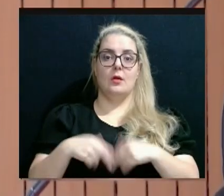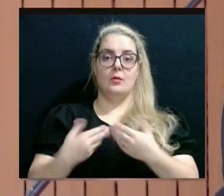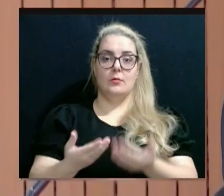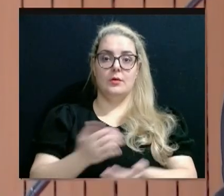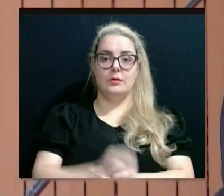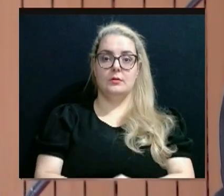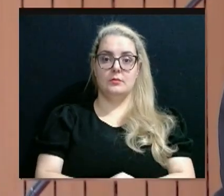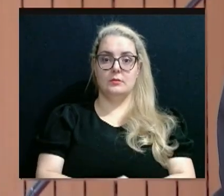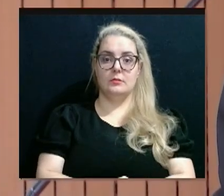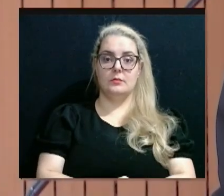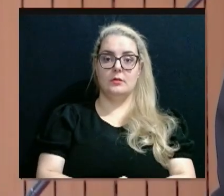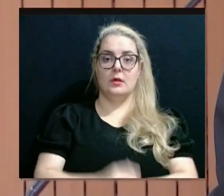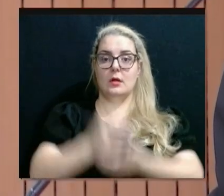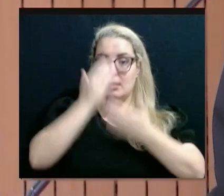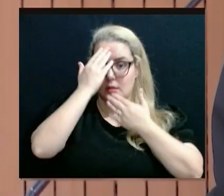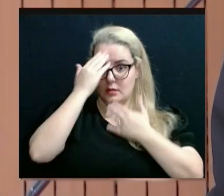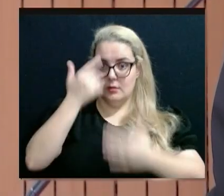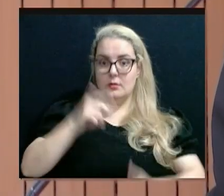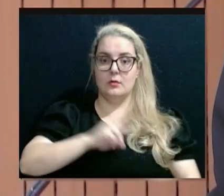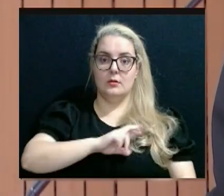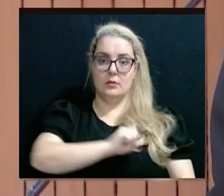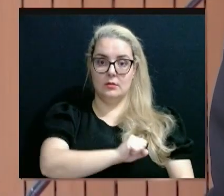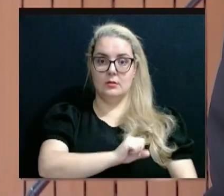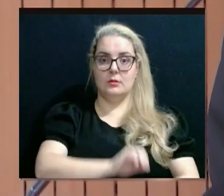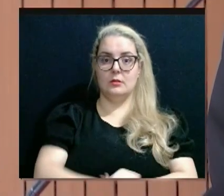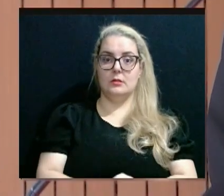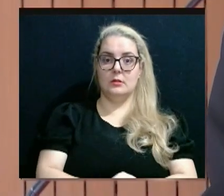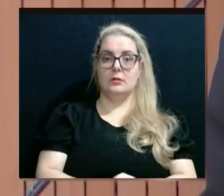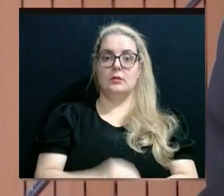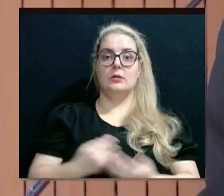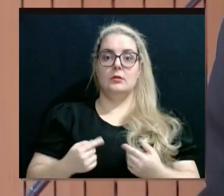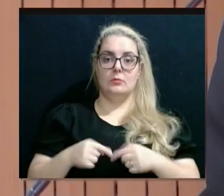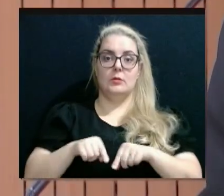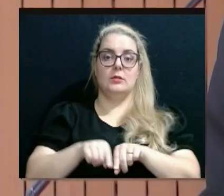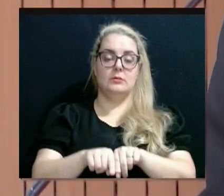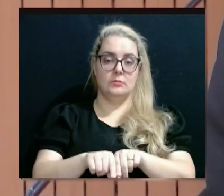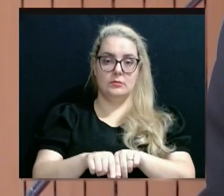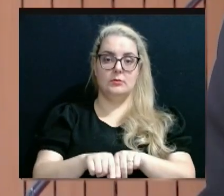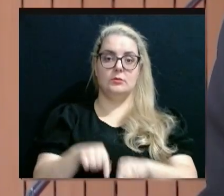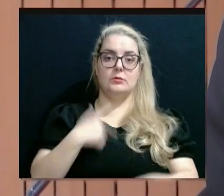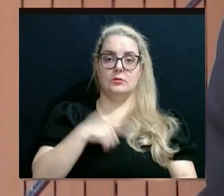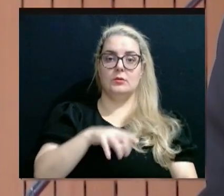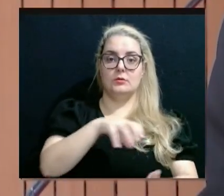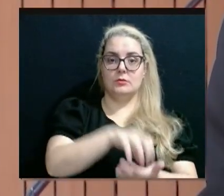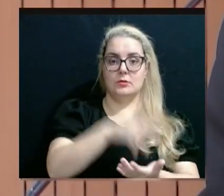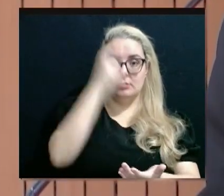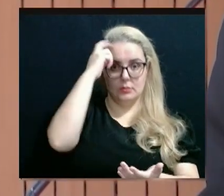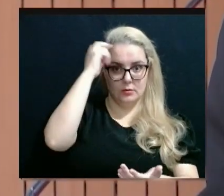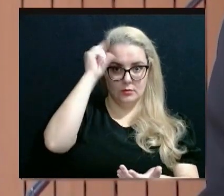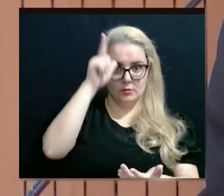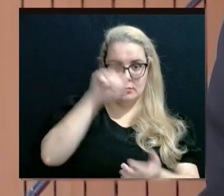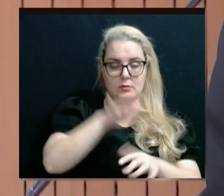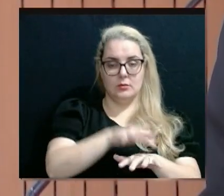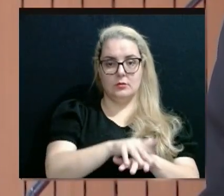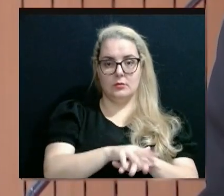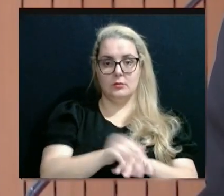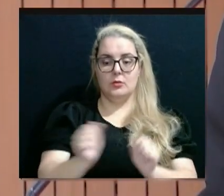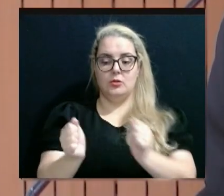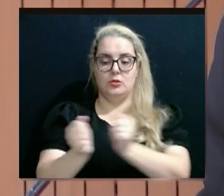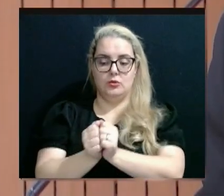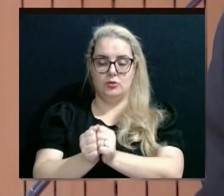agradeço mais uma vez ao Rossini por essa parceria que nós do Centro Cultural, junto